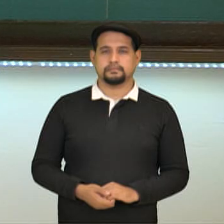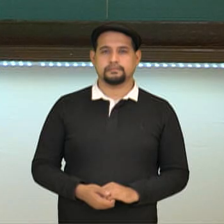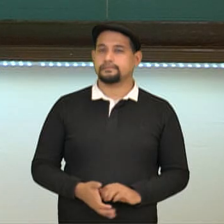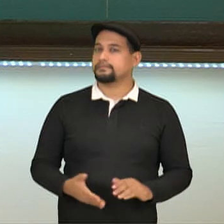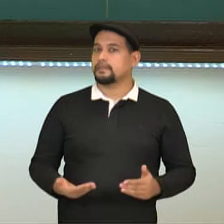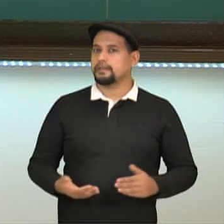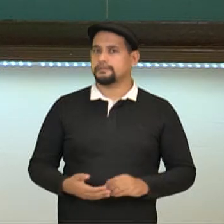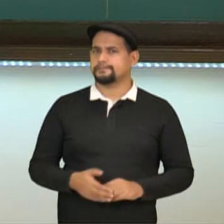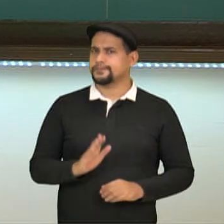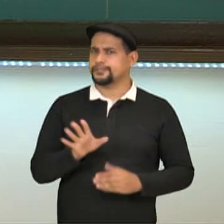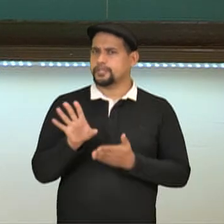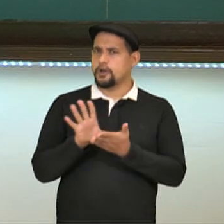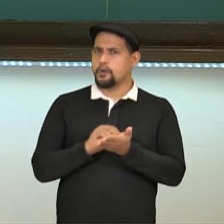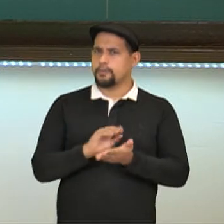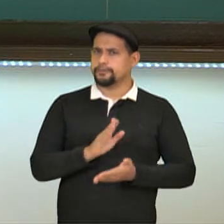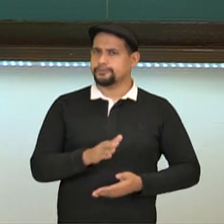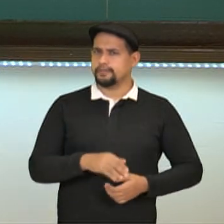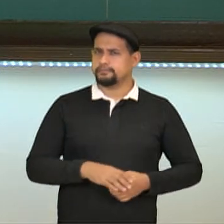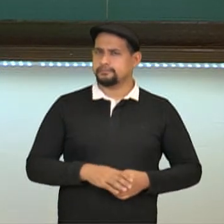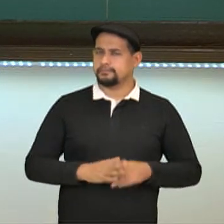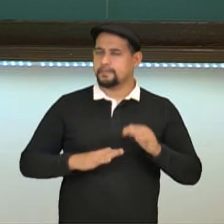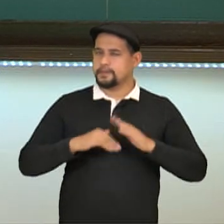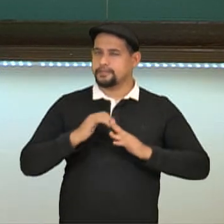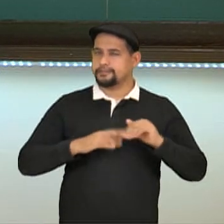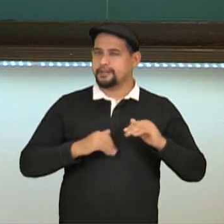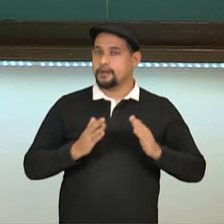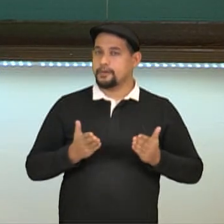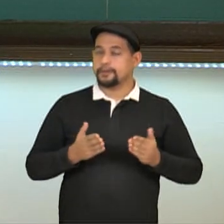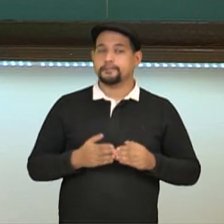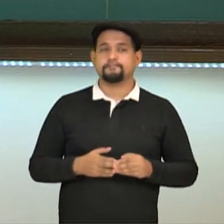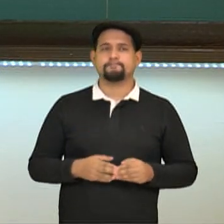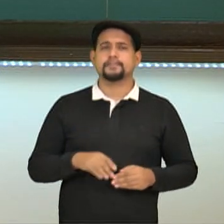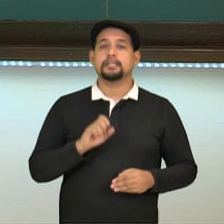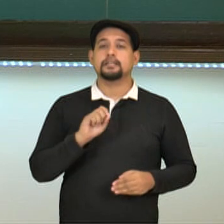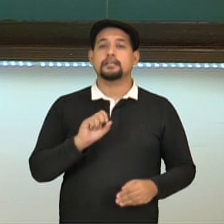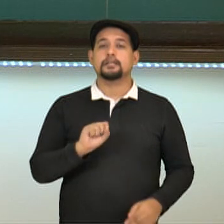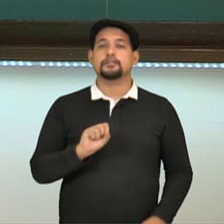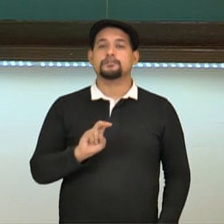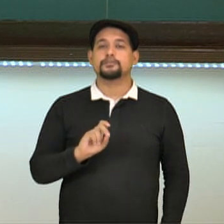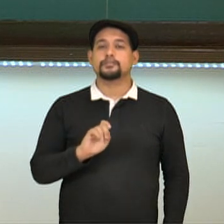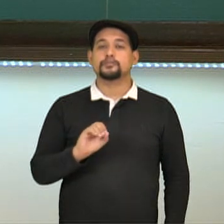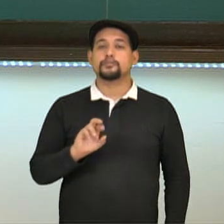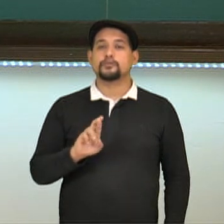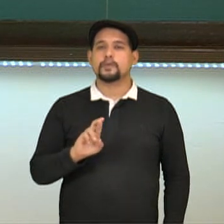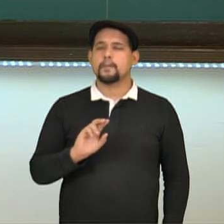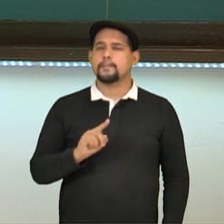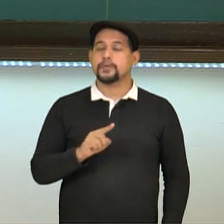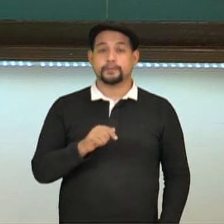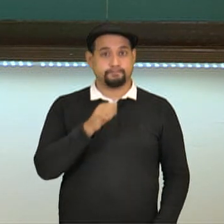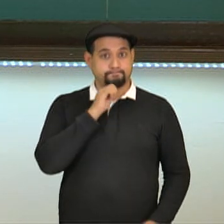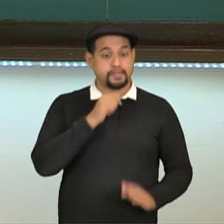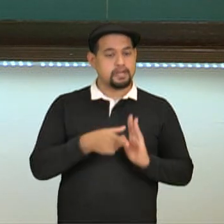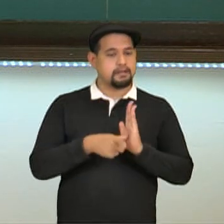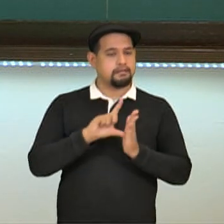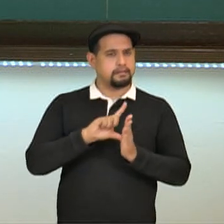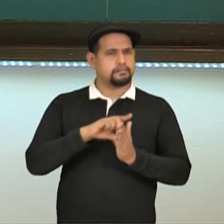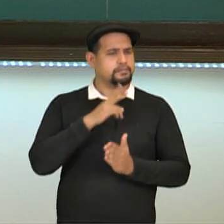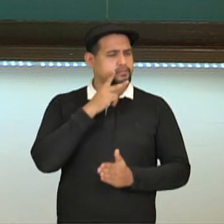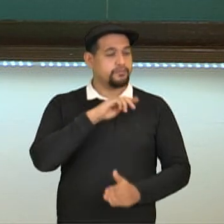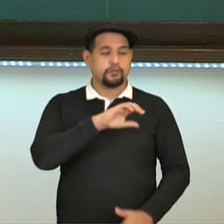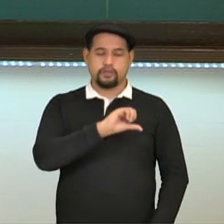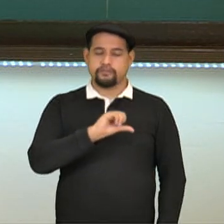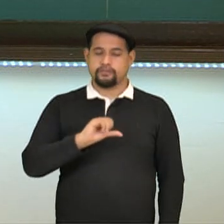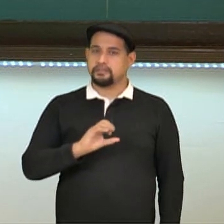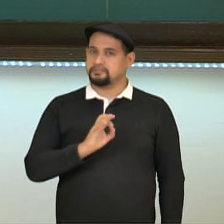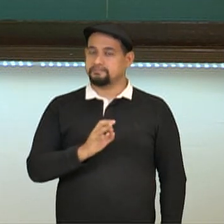E aí, copiado? Vamos praticar um pouquinho. Quem vai ser o sucessor de 1000? Bom, antecessor de 1000 eu já vi quem